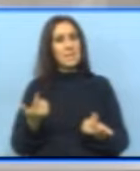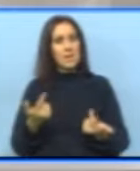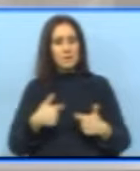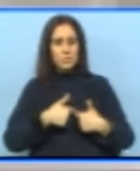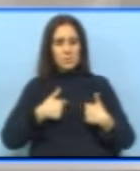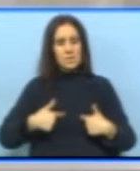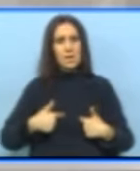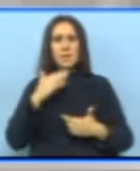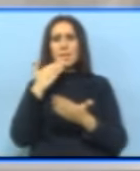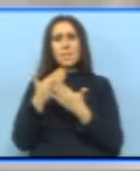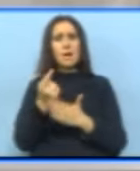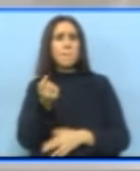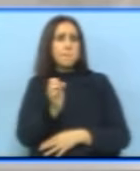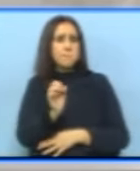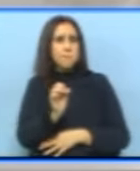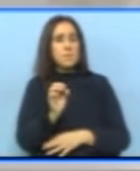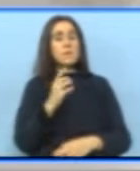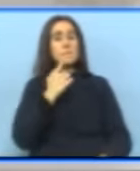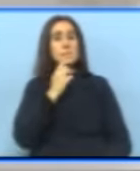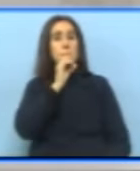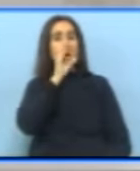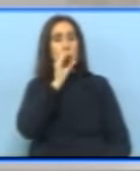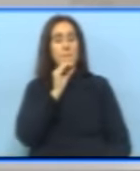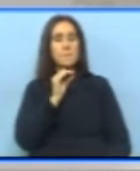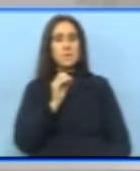e a da gratuidade. Perceber que a falta,